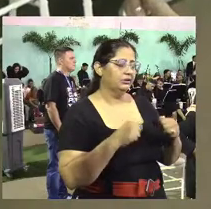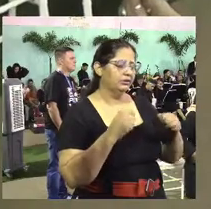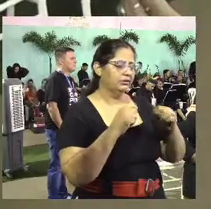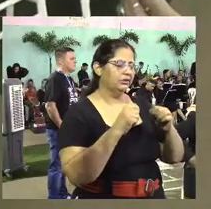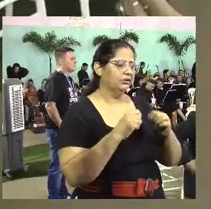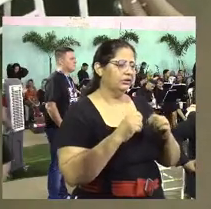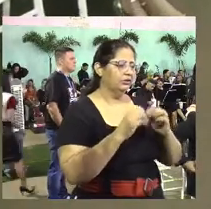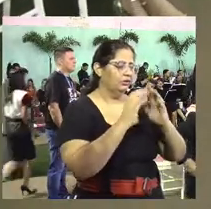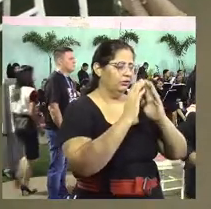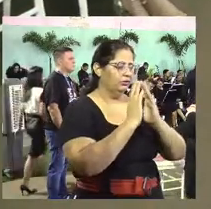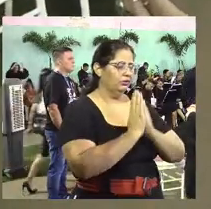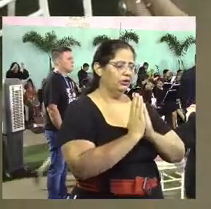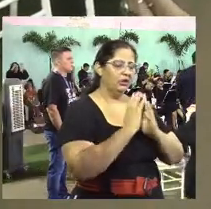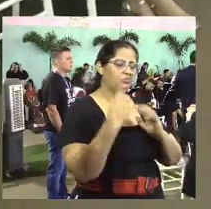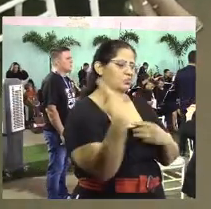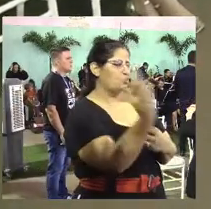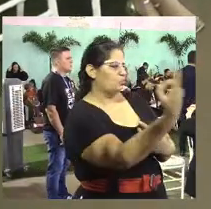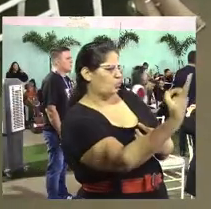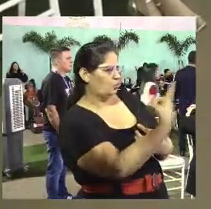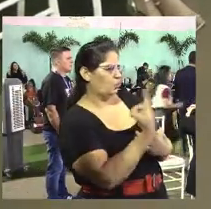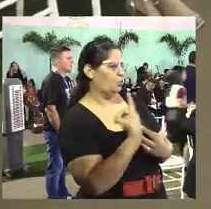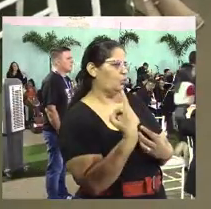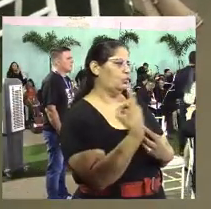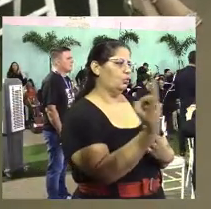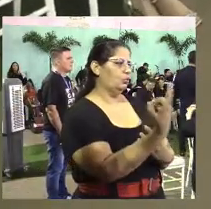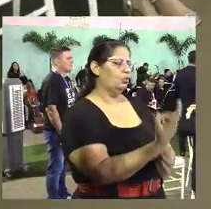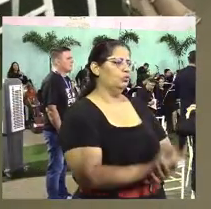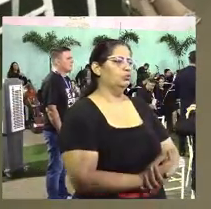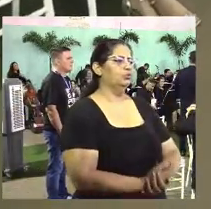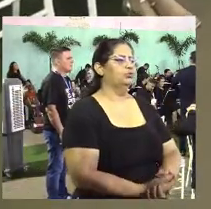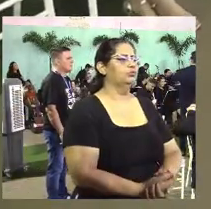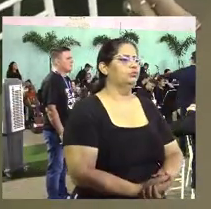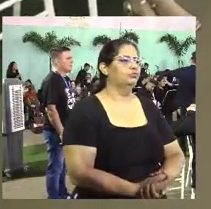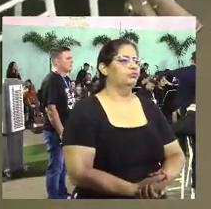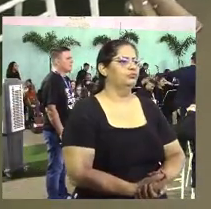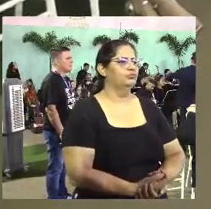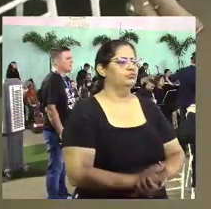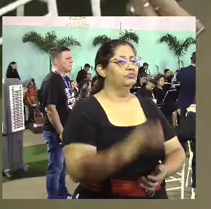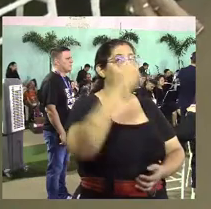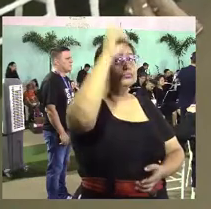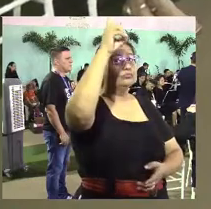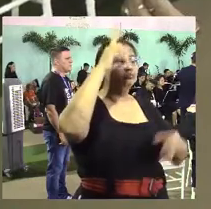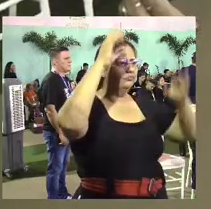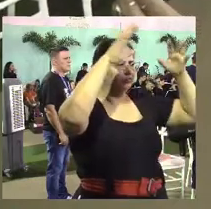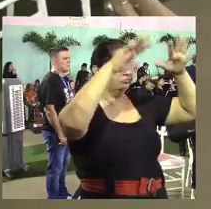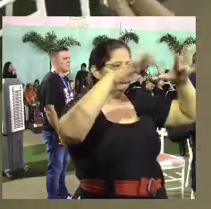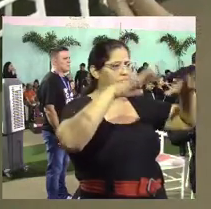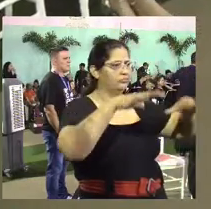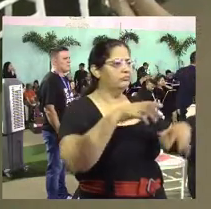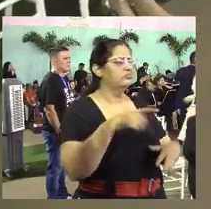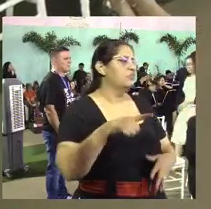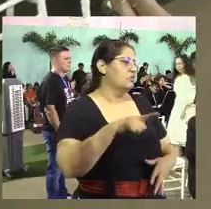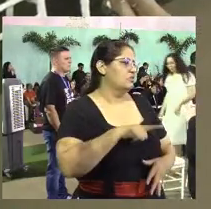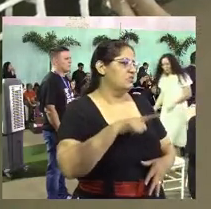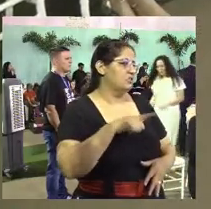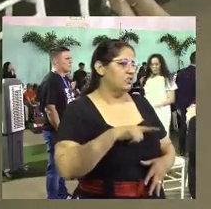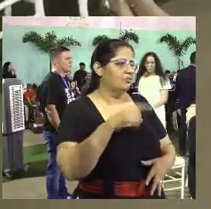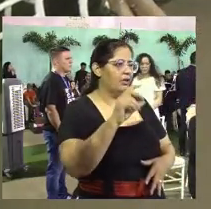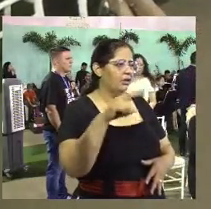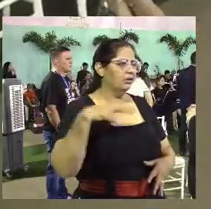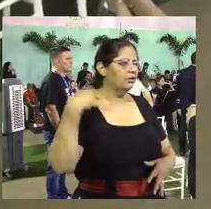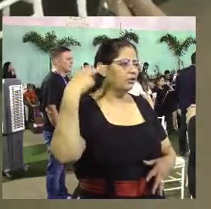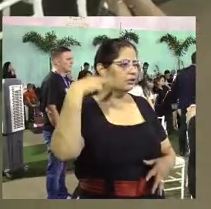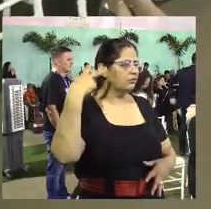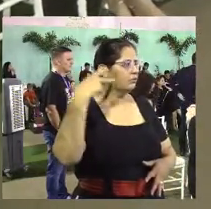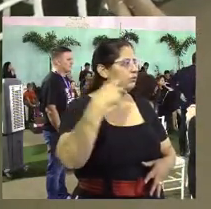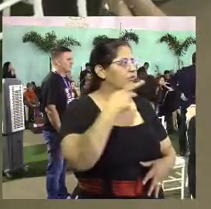orar por todos todas as autoridades para que Deus os conduza para o bem de todos que Deus lhe abençoe tem mais vereadores que tiver por aí tenham Liberdade